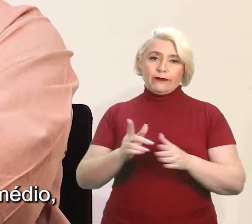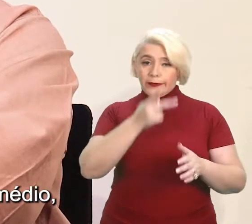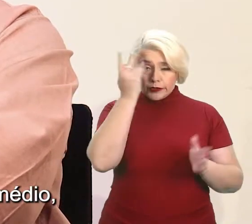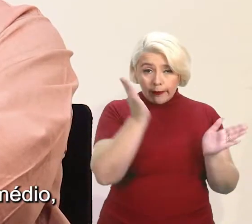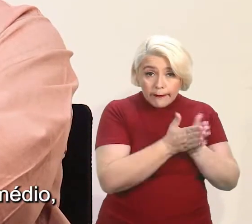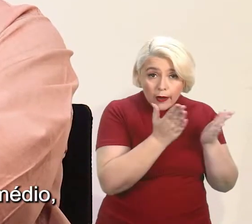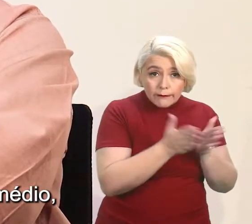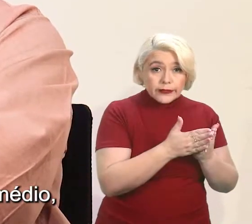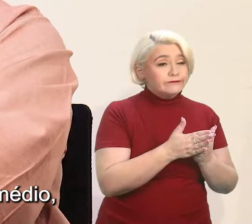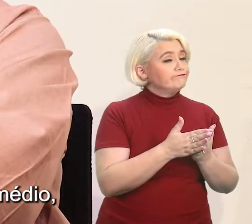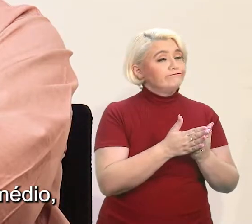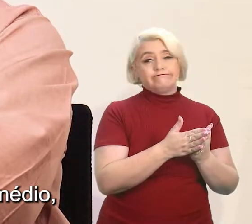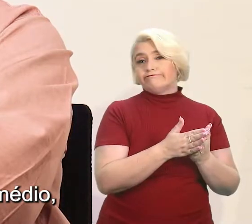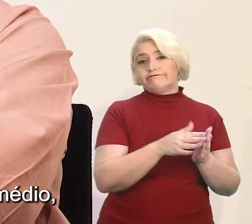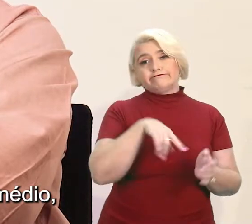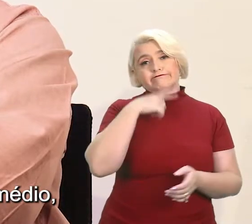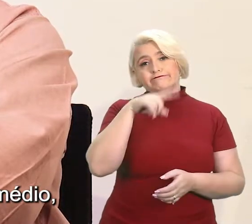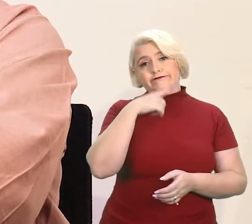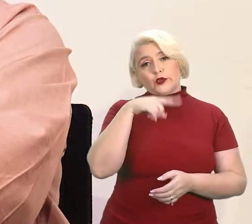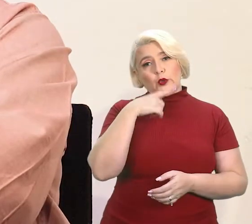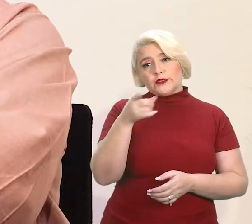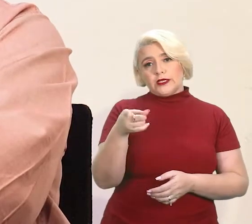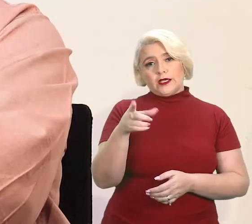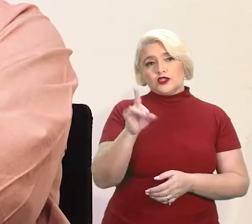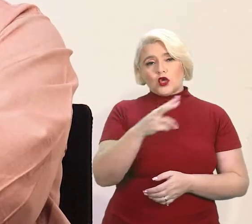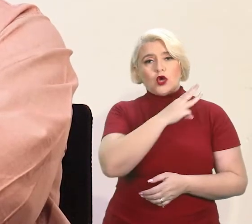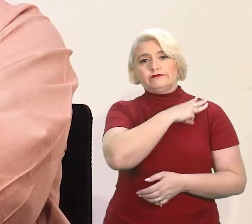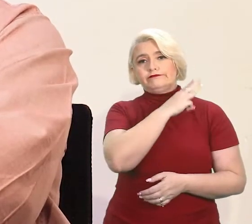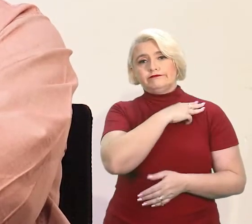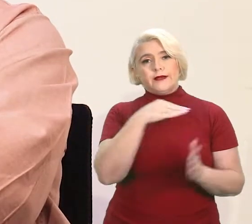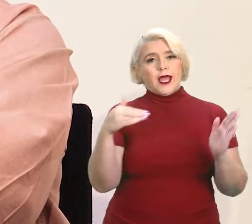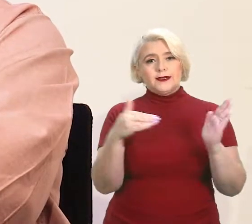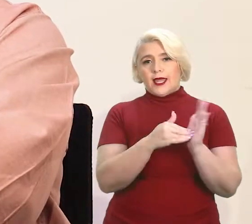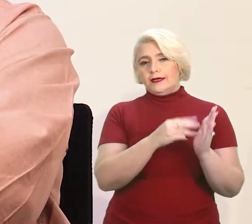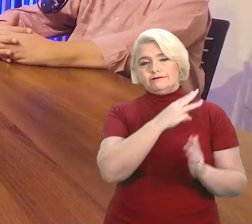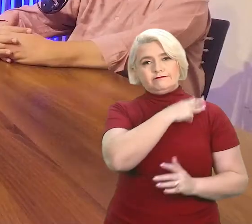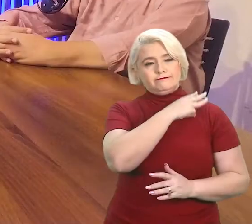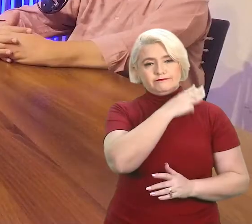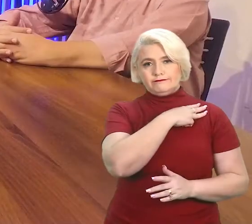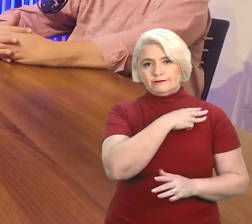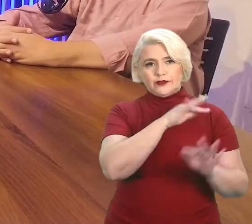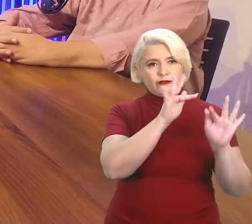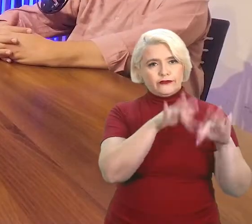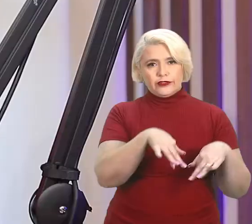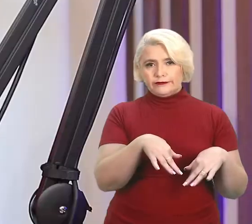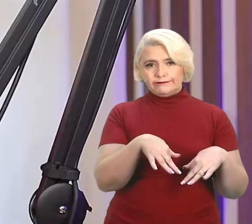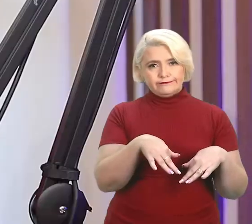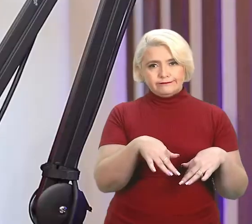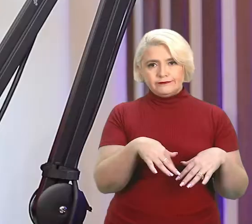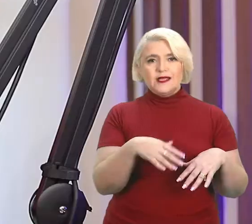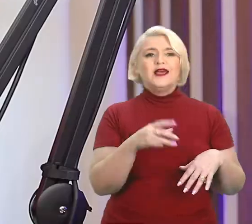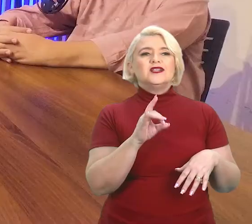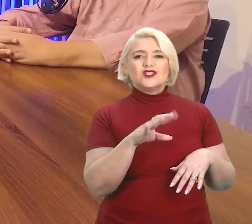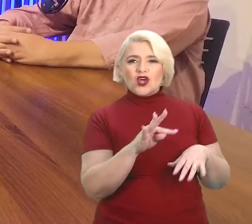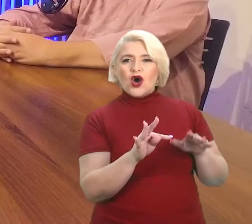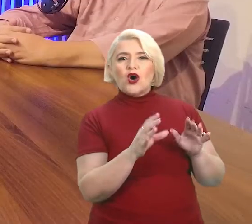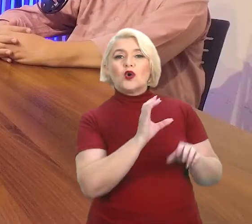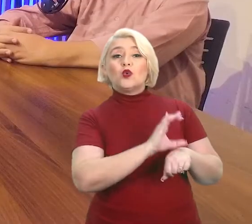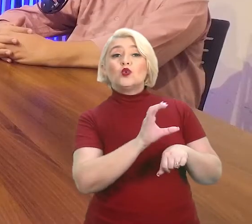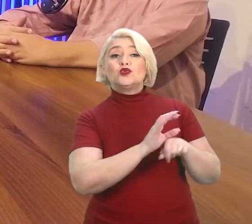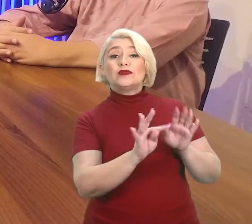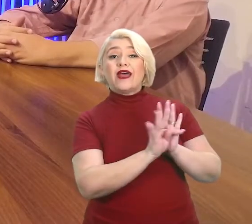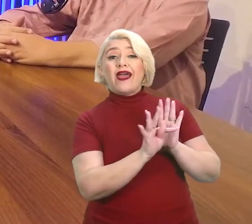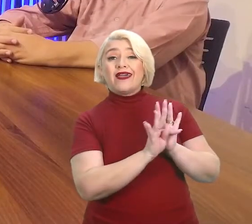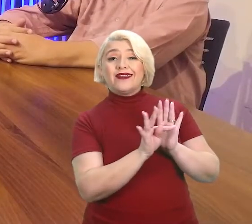vezes só terminavam o ensino médio mal de qualquer jeito na escola pública. Fazia um curso técnico, igual eu fiz, né, Antônio? Ou fazia um